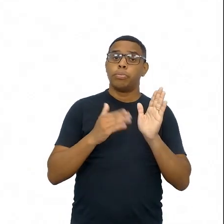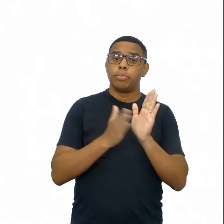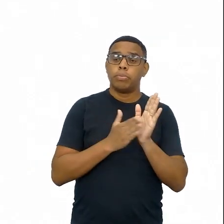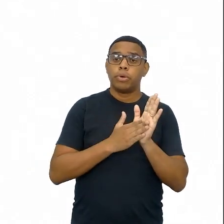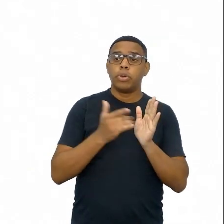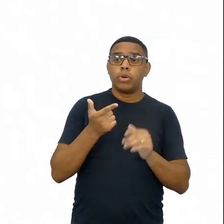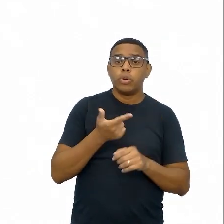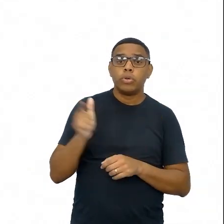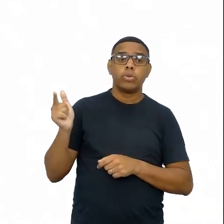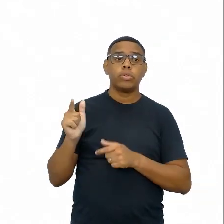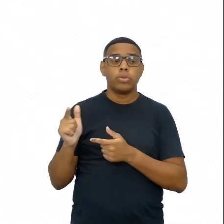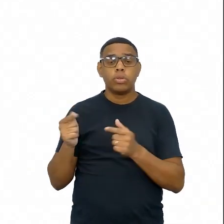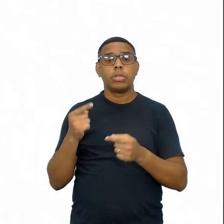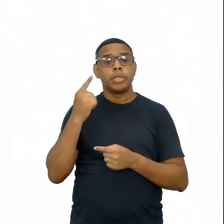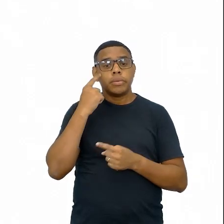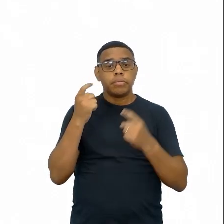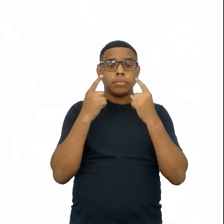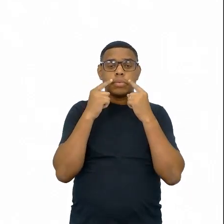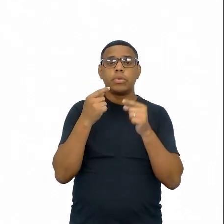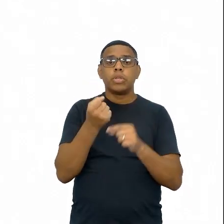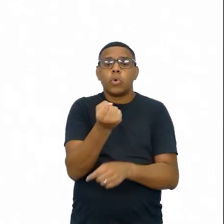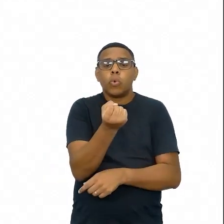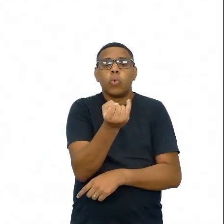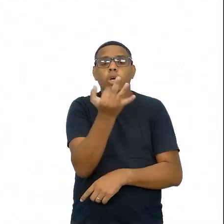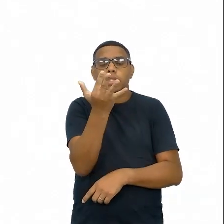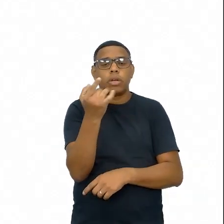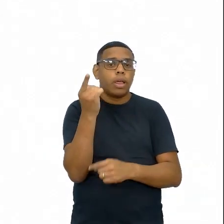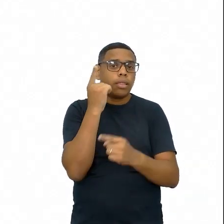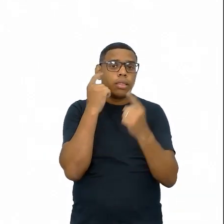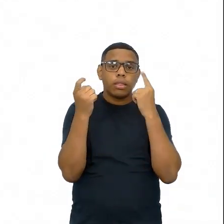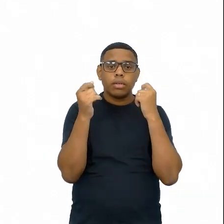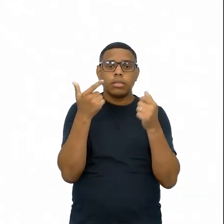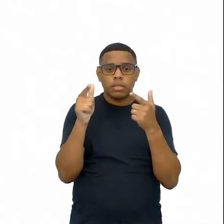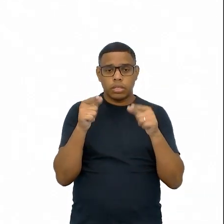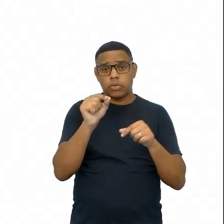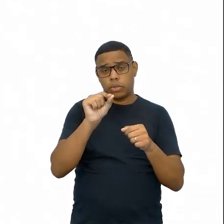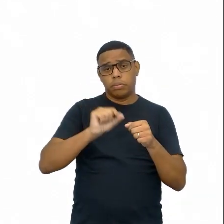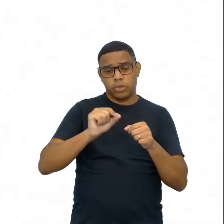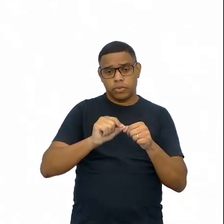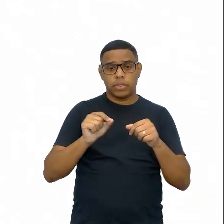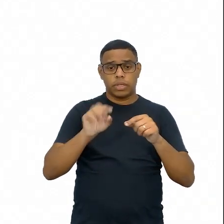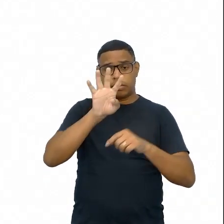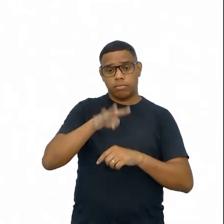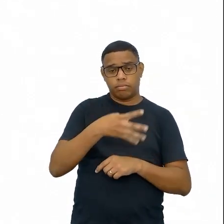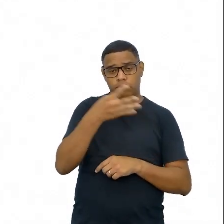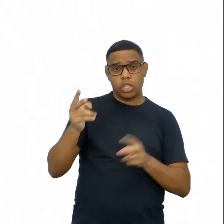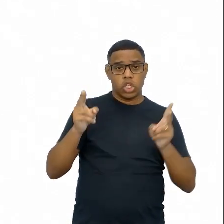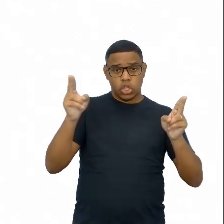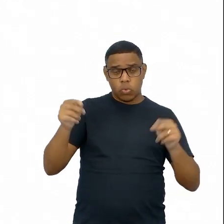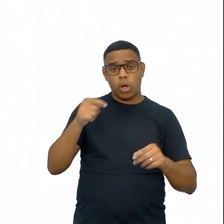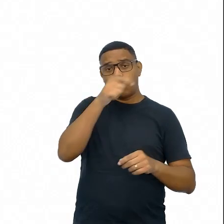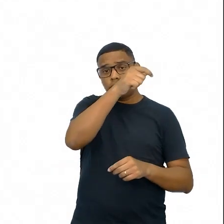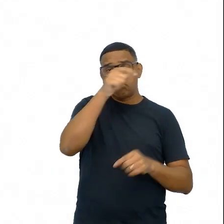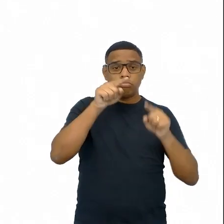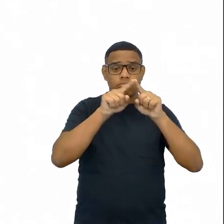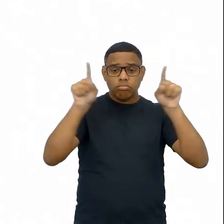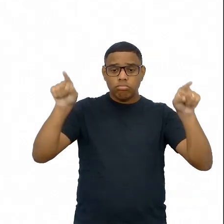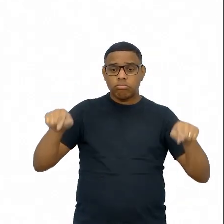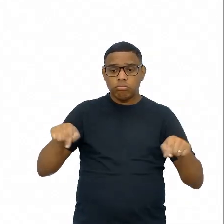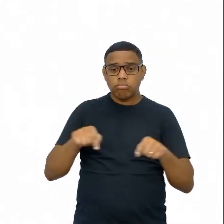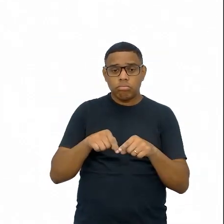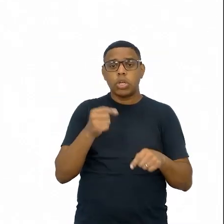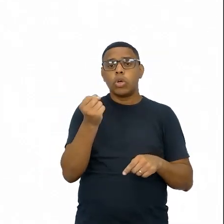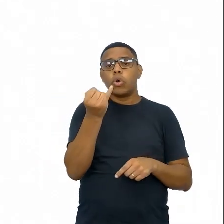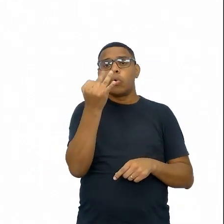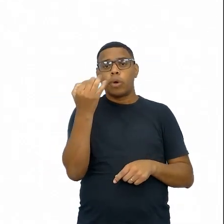outros números representando as quantidades. Você pode reproduzir esse quadro na lousa, com outras